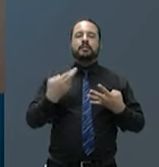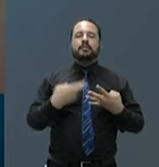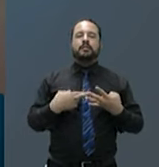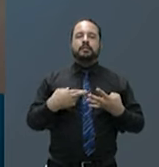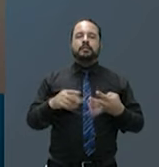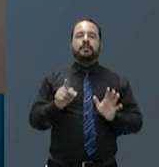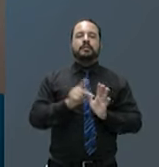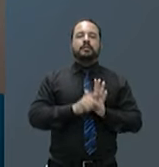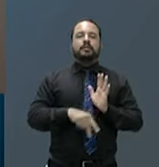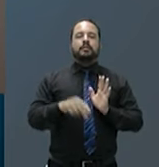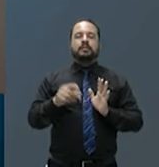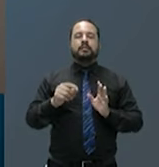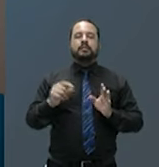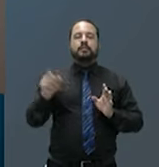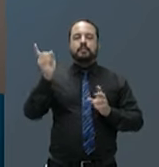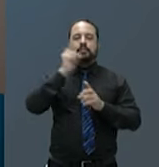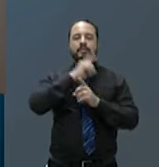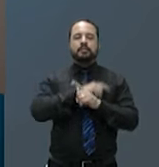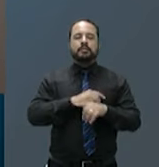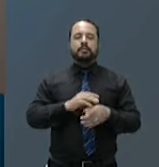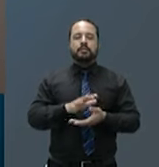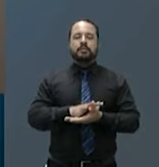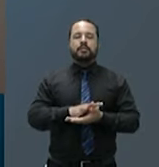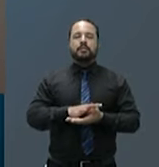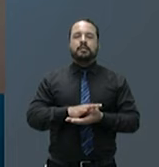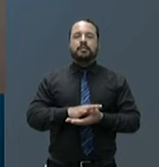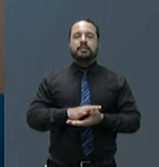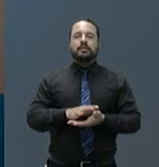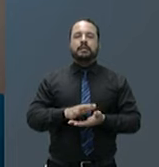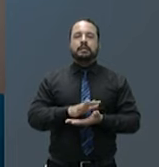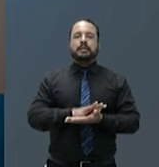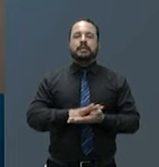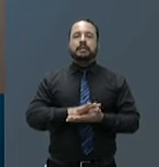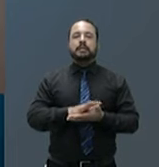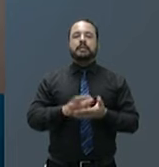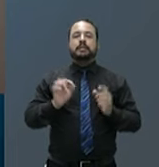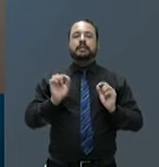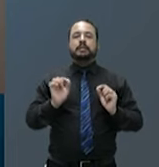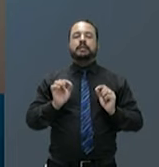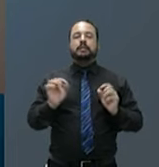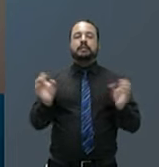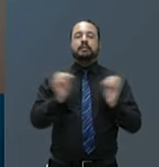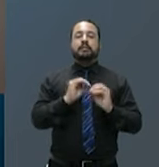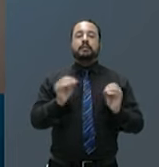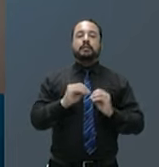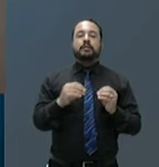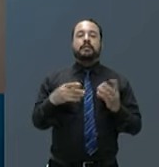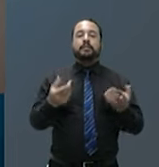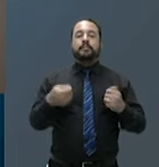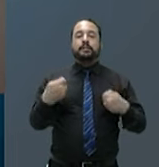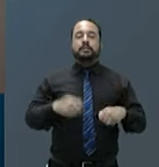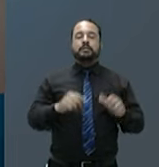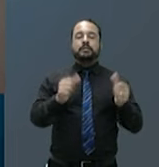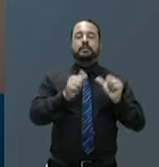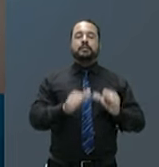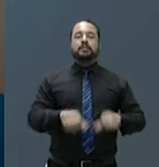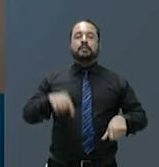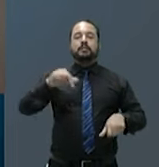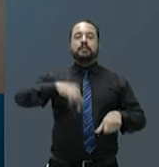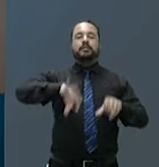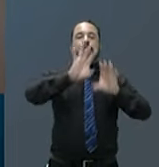sem dificuldade, estará configurada a manifesta inadmissibilidade. Também este colégio, essa Corte Superior, já tem um